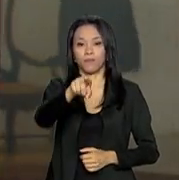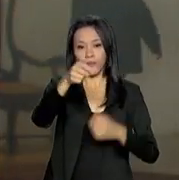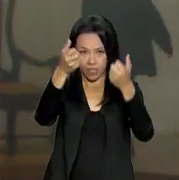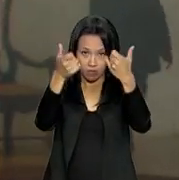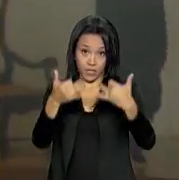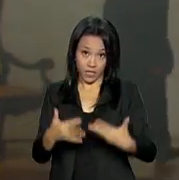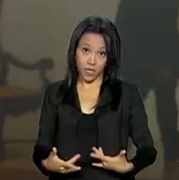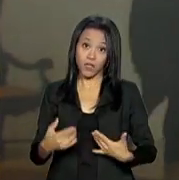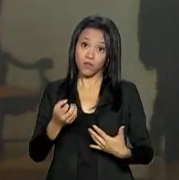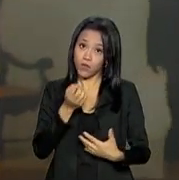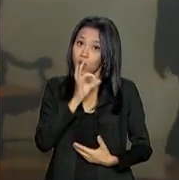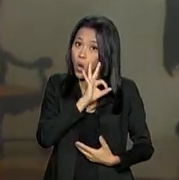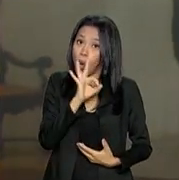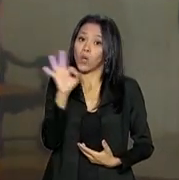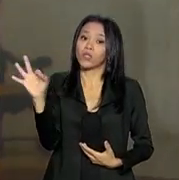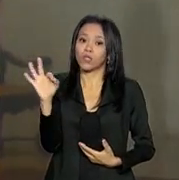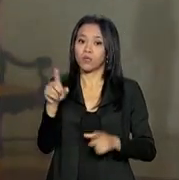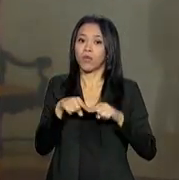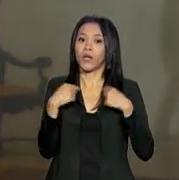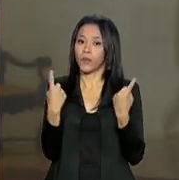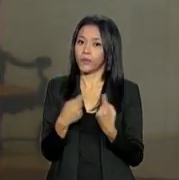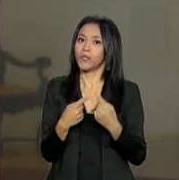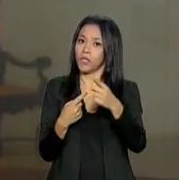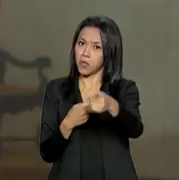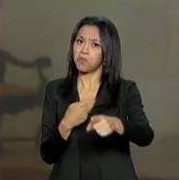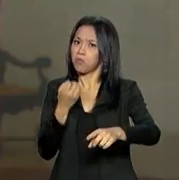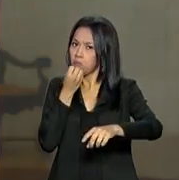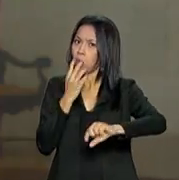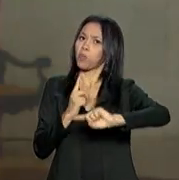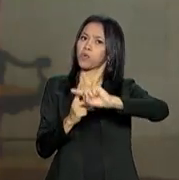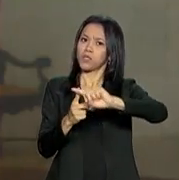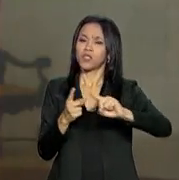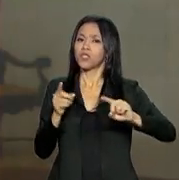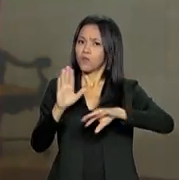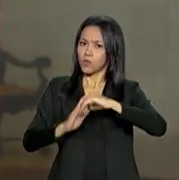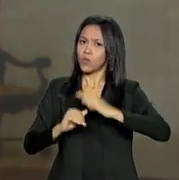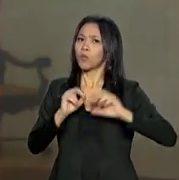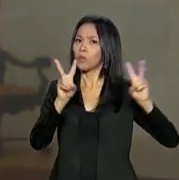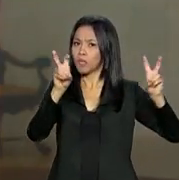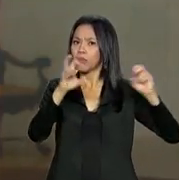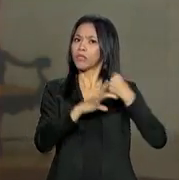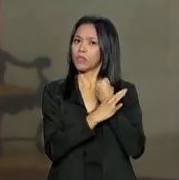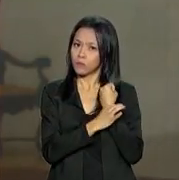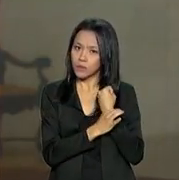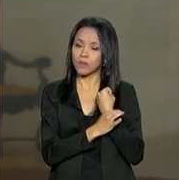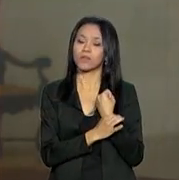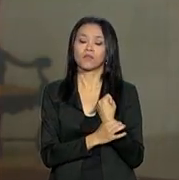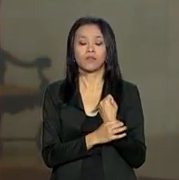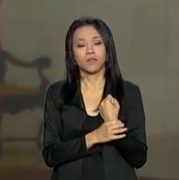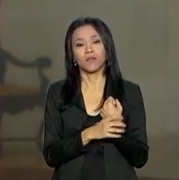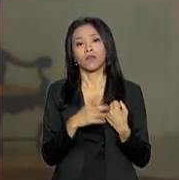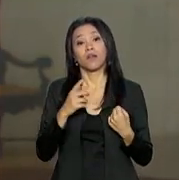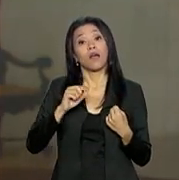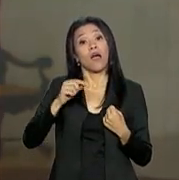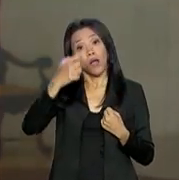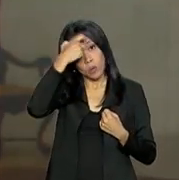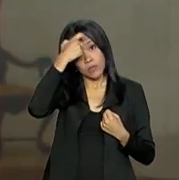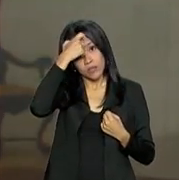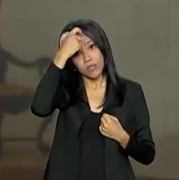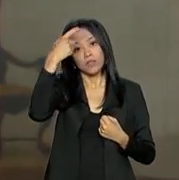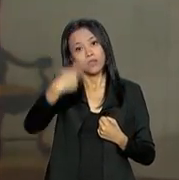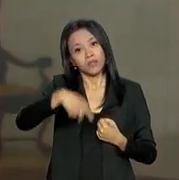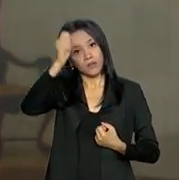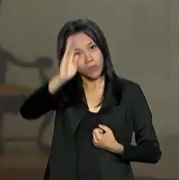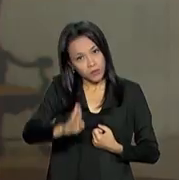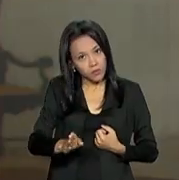positiva de avaliação do programa que tem tudo a ver com a segurança pública cada vez mais há a consciência no brasil com uma